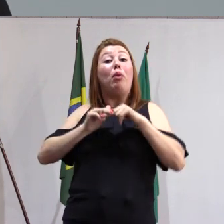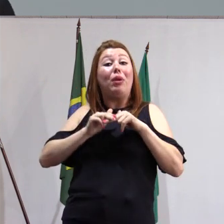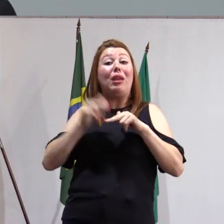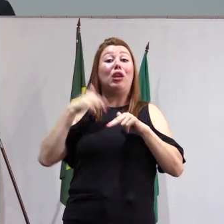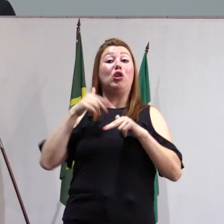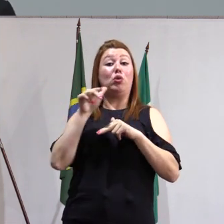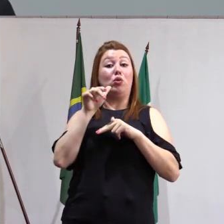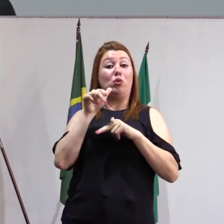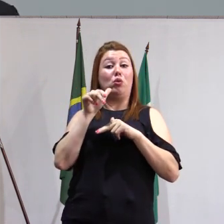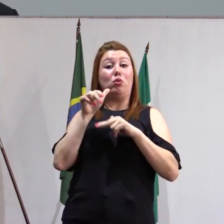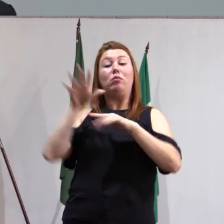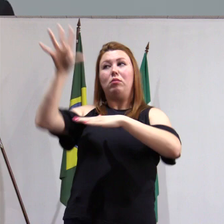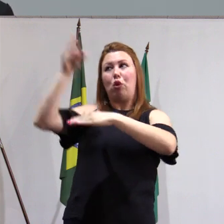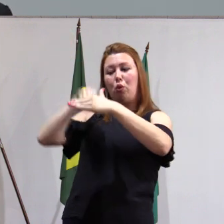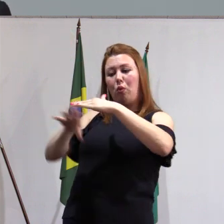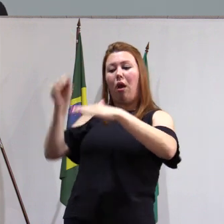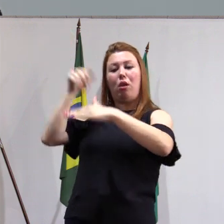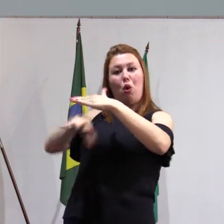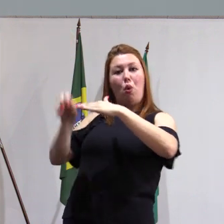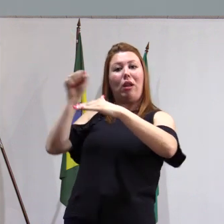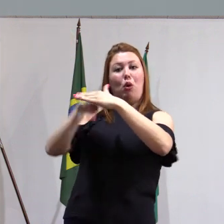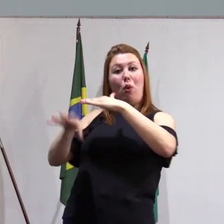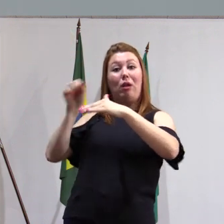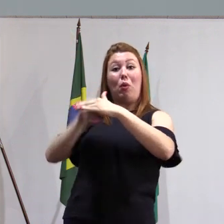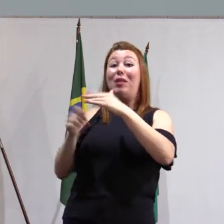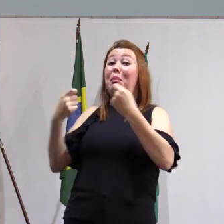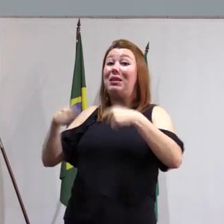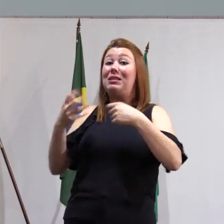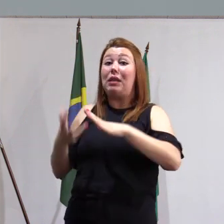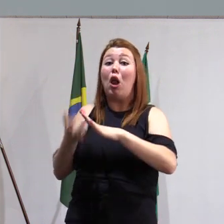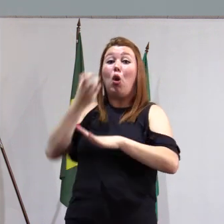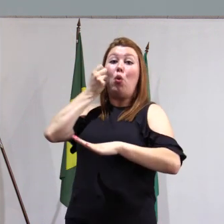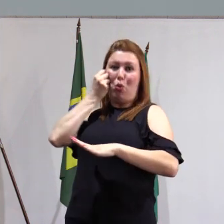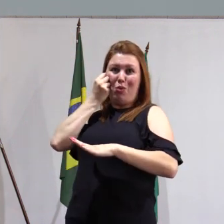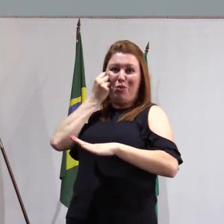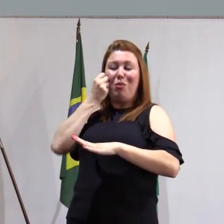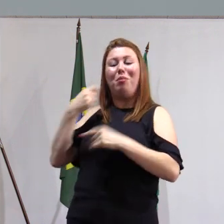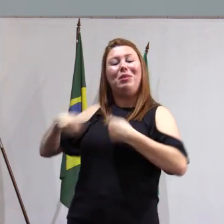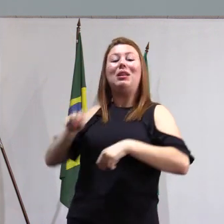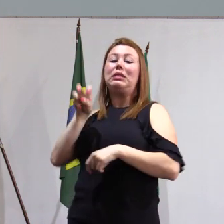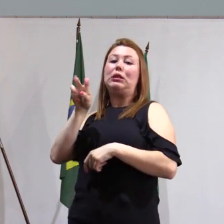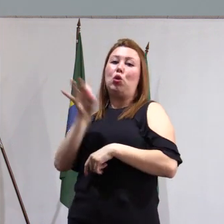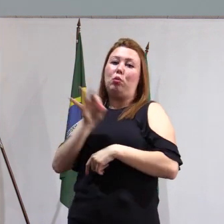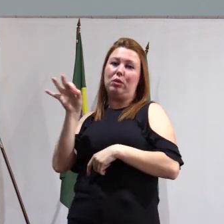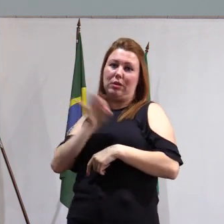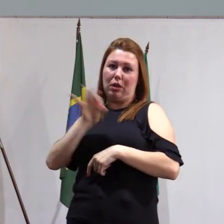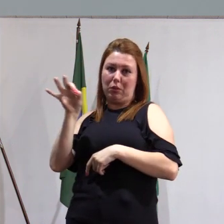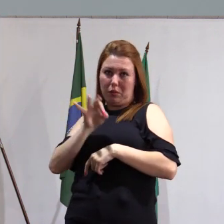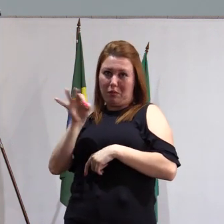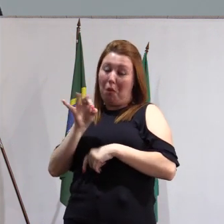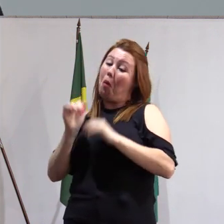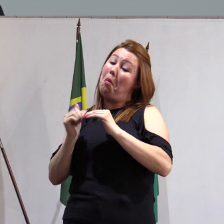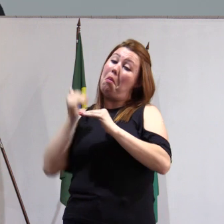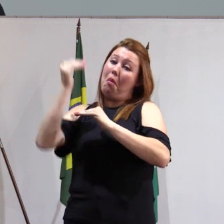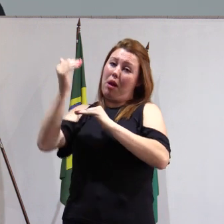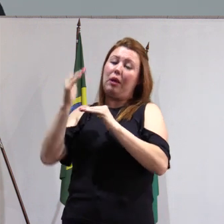render a inflação acima de 5%, e talvez um pouco mais para fazer o que o fundo cresça, e